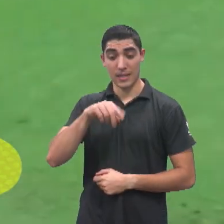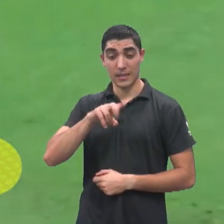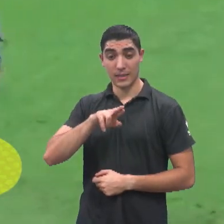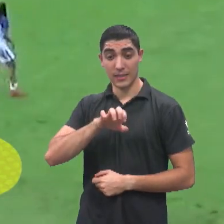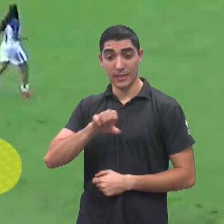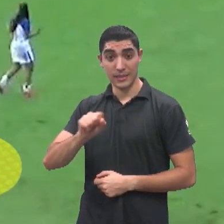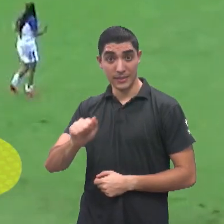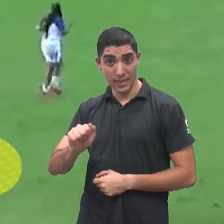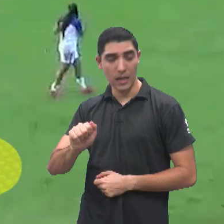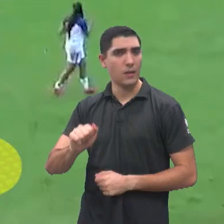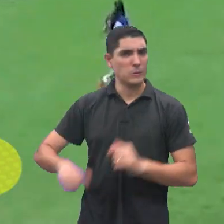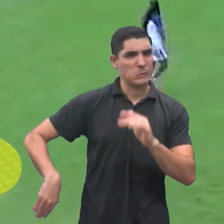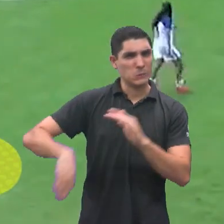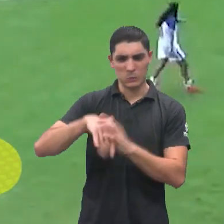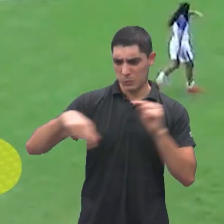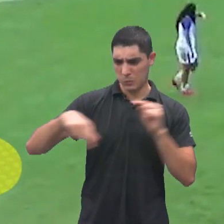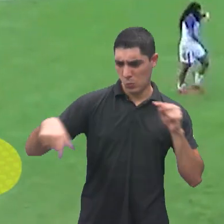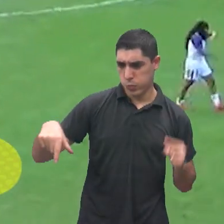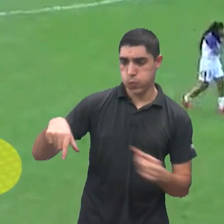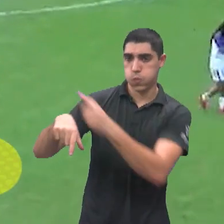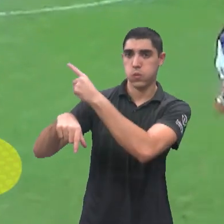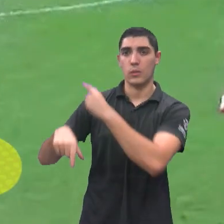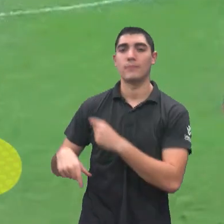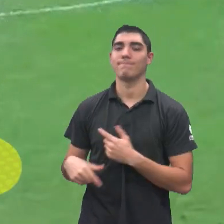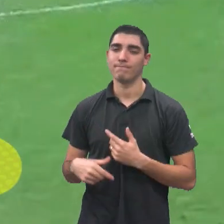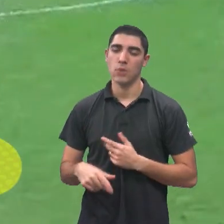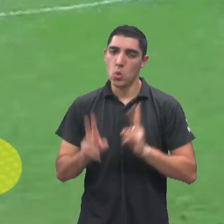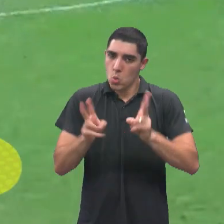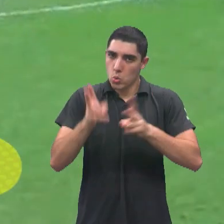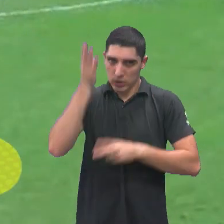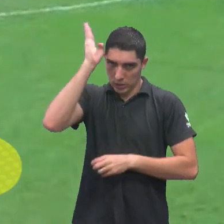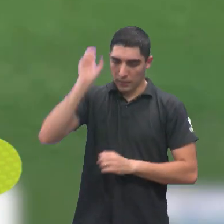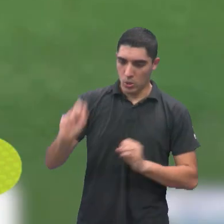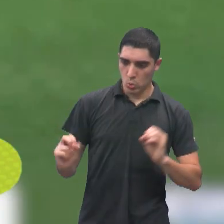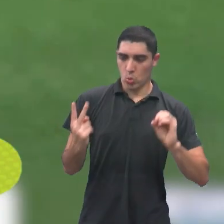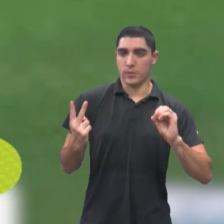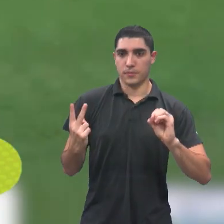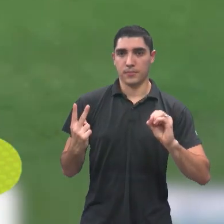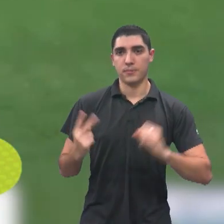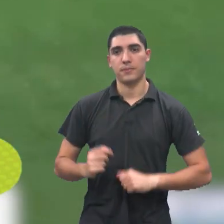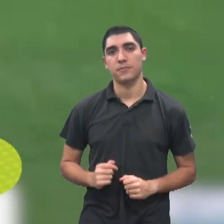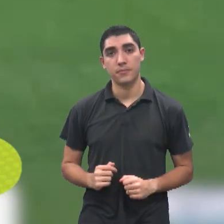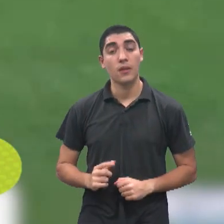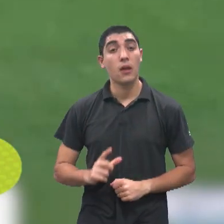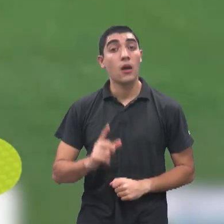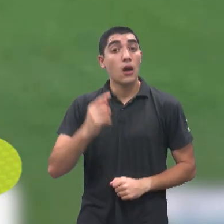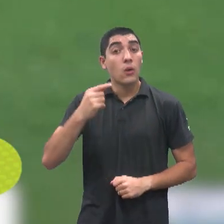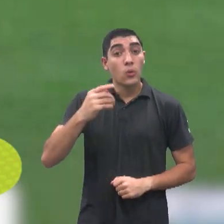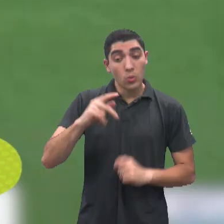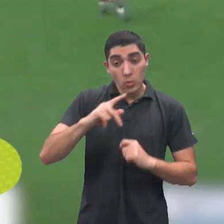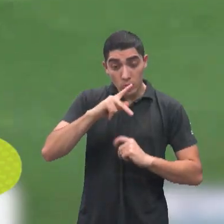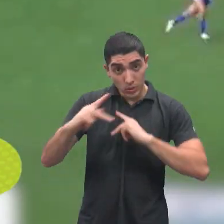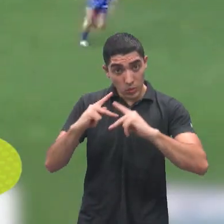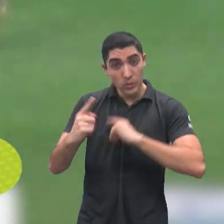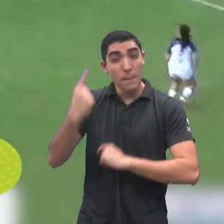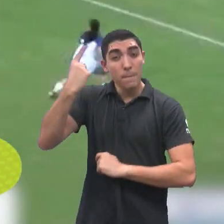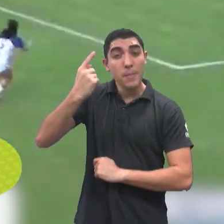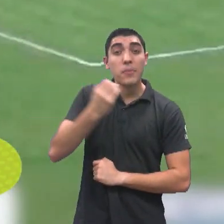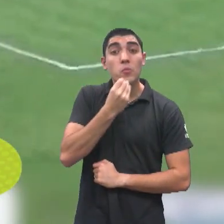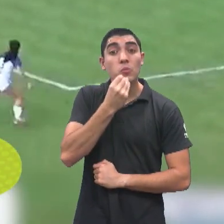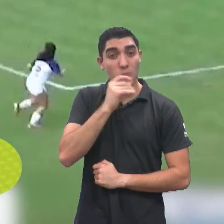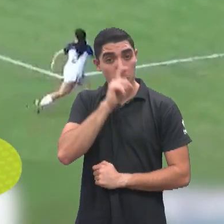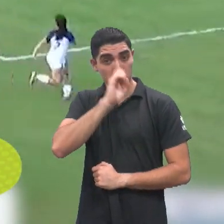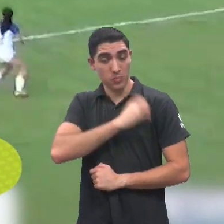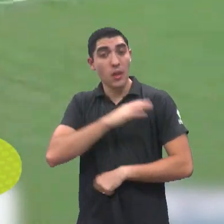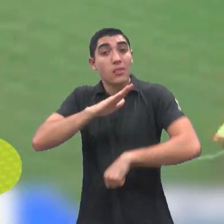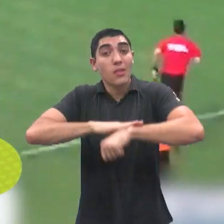por cima do gol de Júlia Conde. Segue 2-0 Taubaté. A primeira chegada do São José só saiu aos